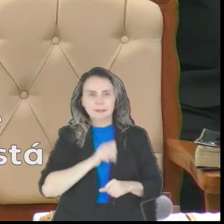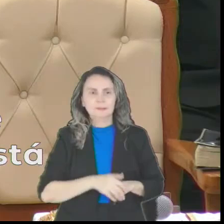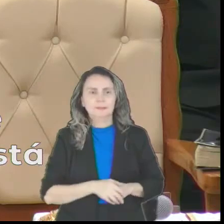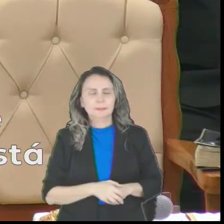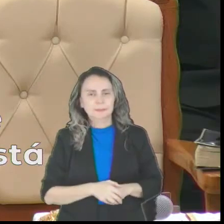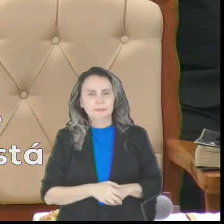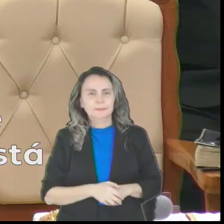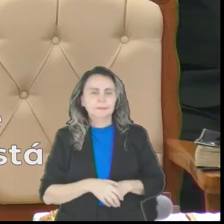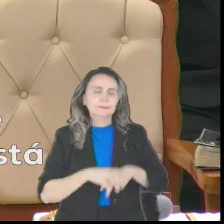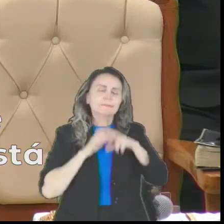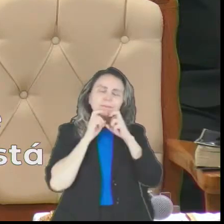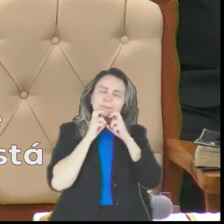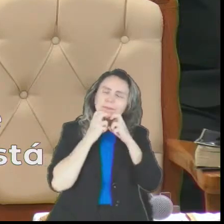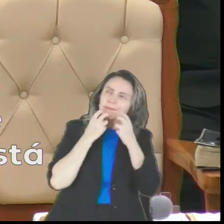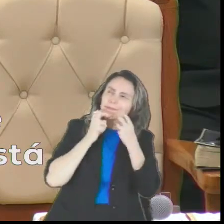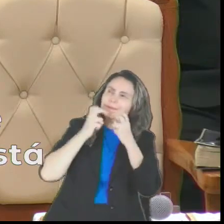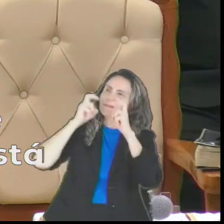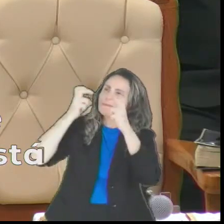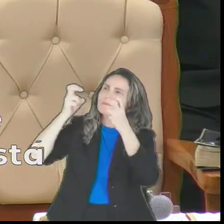Invocai-o